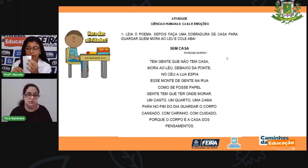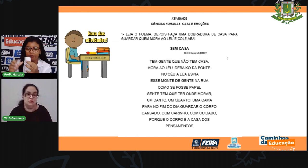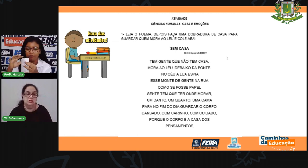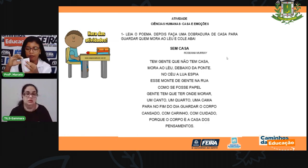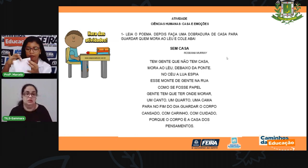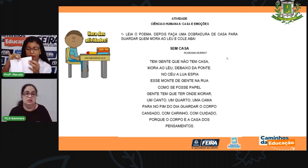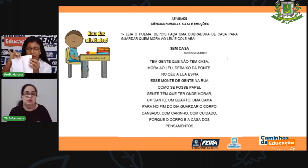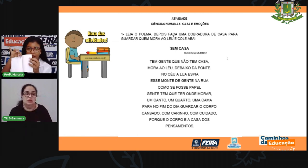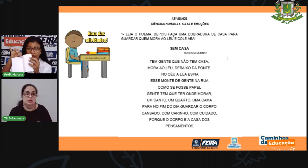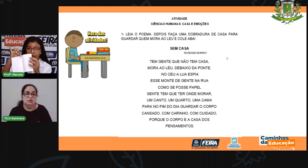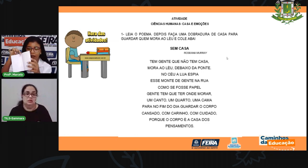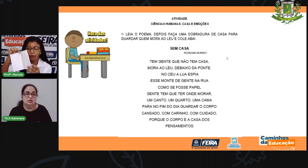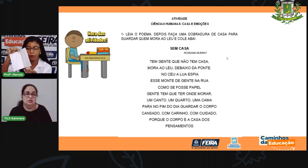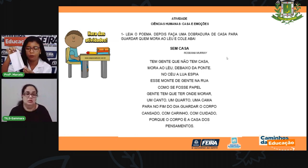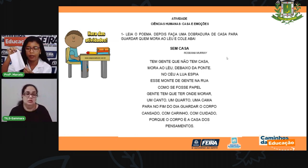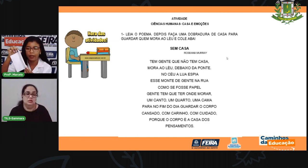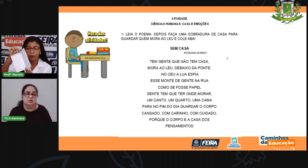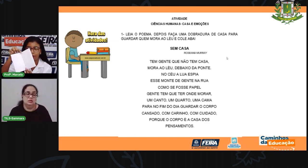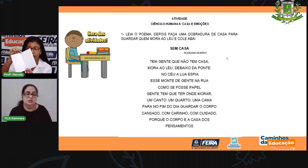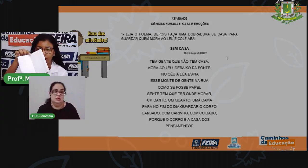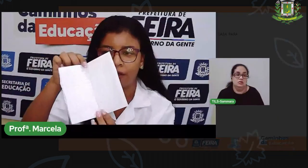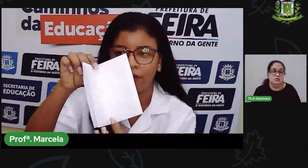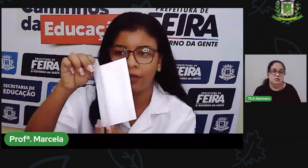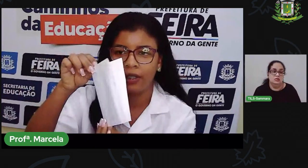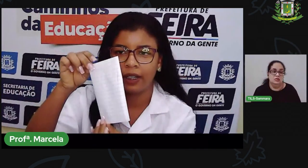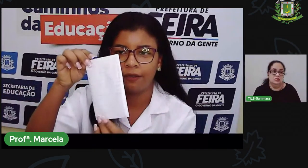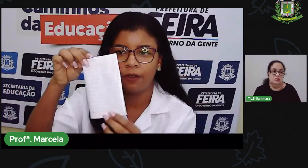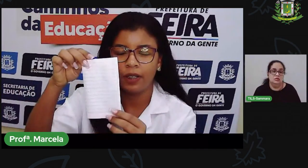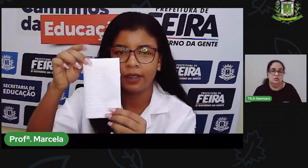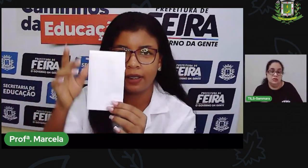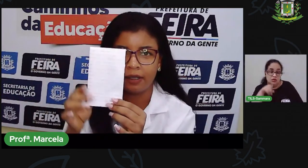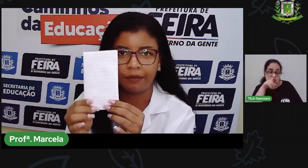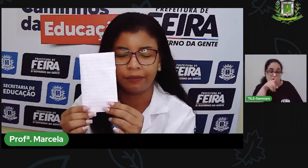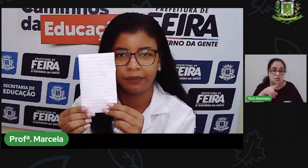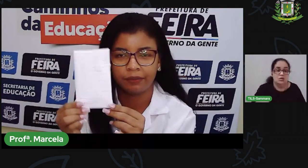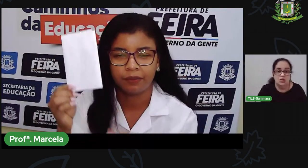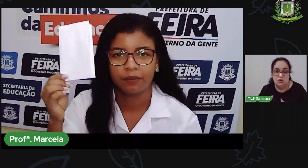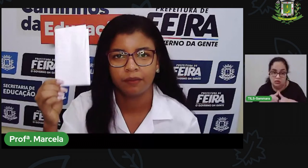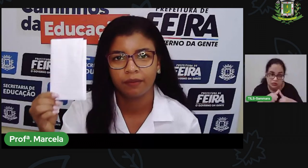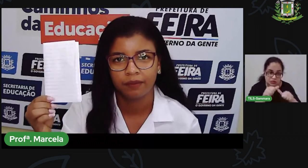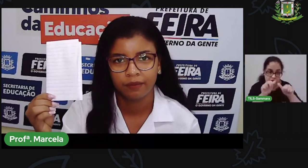assim. Eu dobrei ao meio. E ela ficou assim.